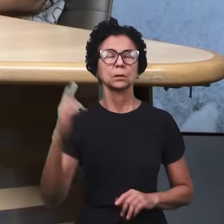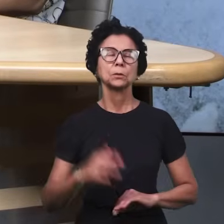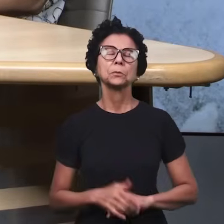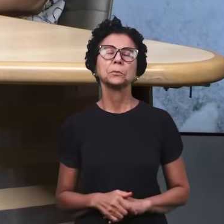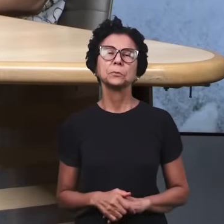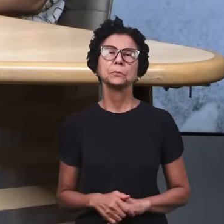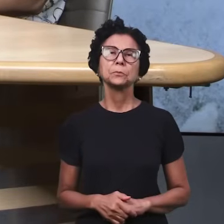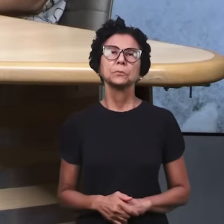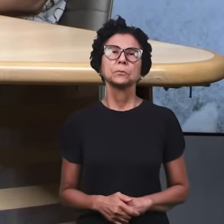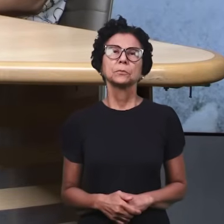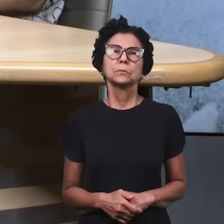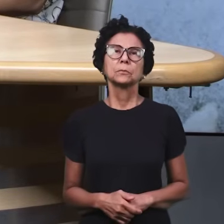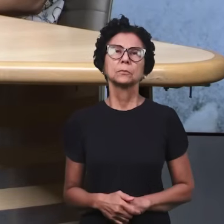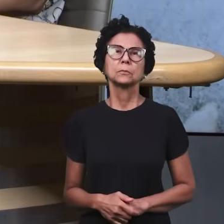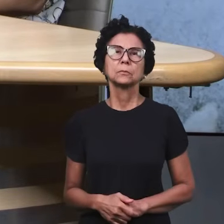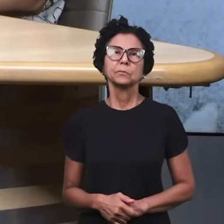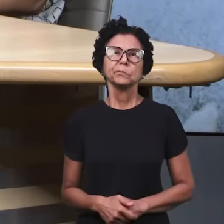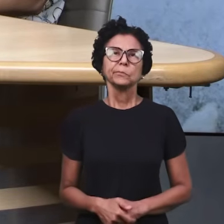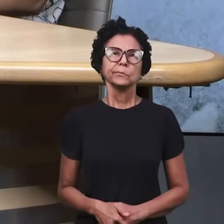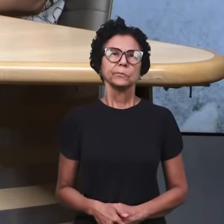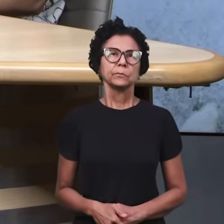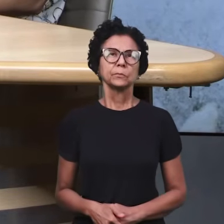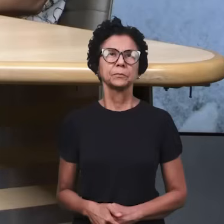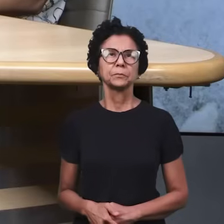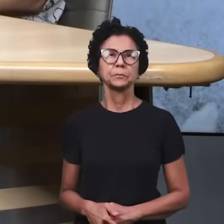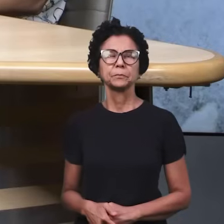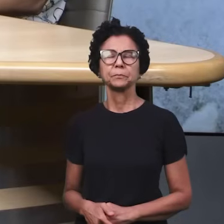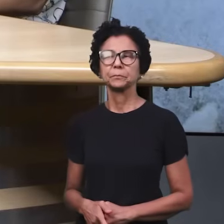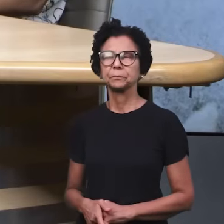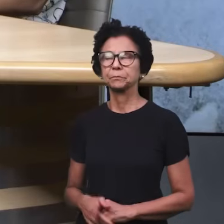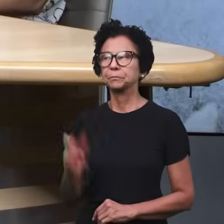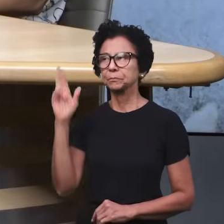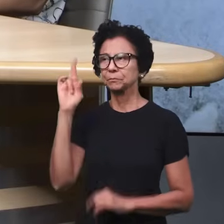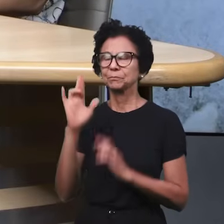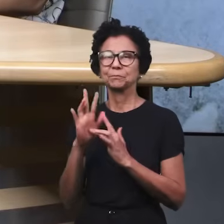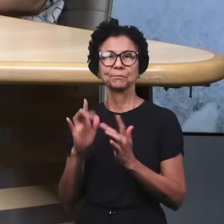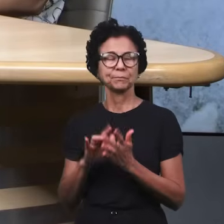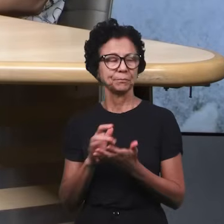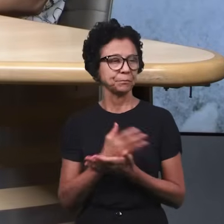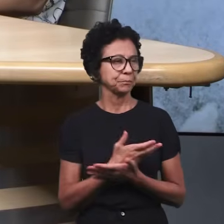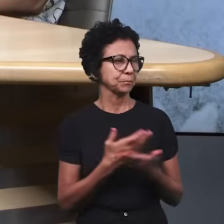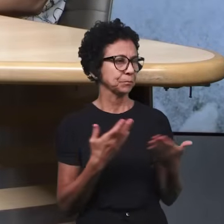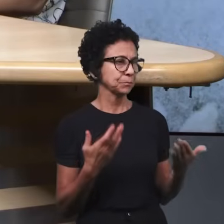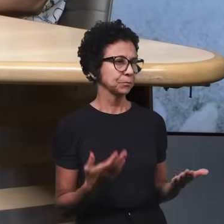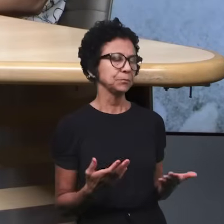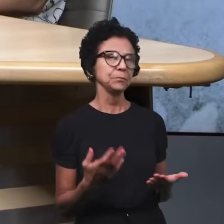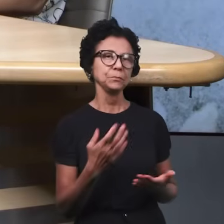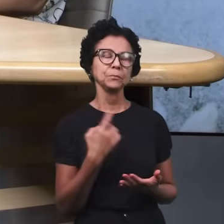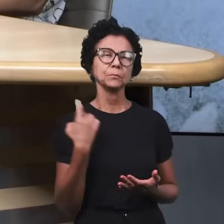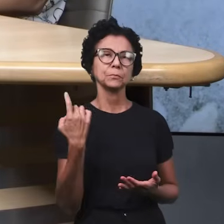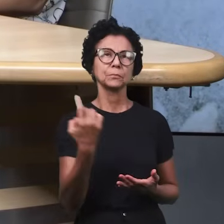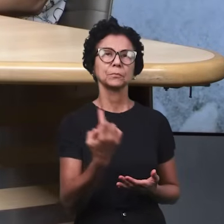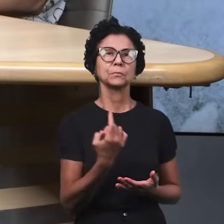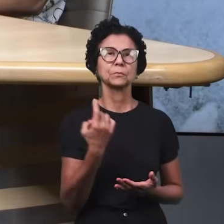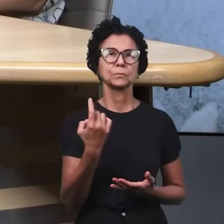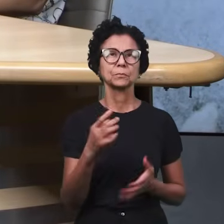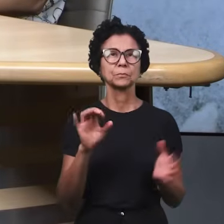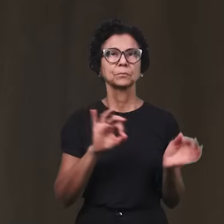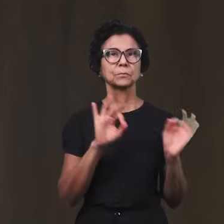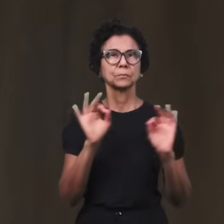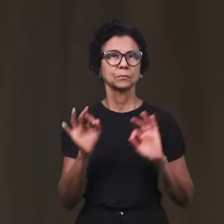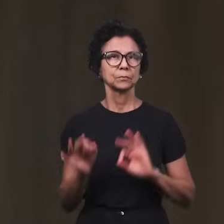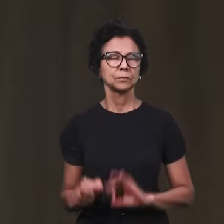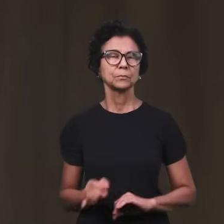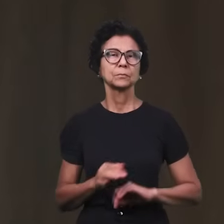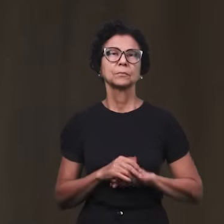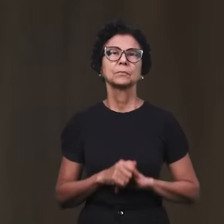nossa beleza, né? Paz do Senhor, Eveline. Paz do Senhor, Cris. A paz do Senhor, Andréia. A paz do Senhor, todos aqueles